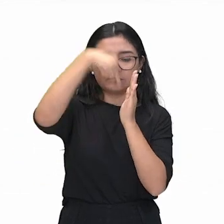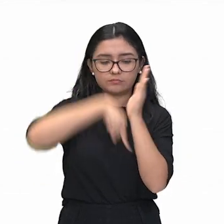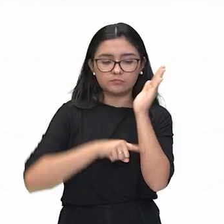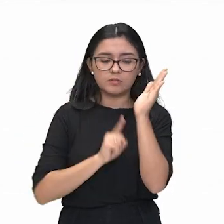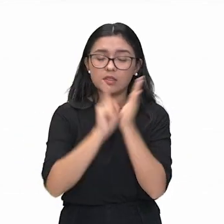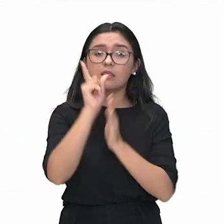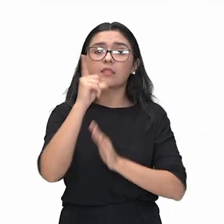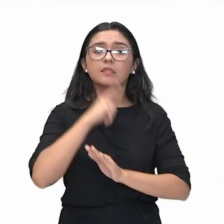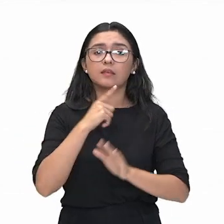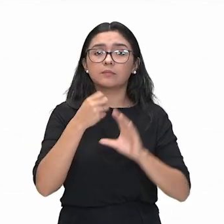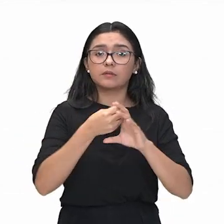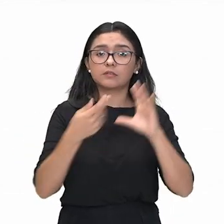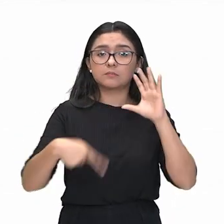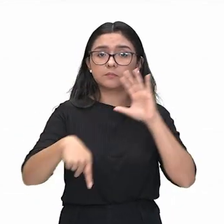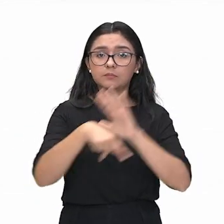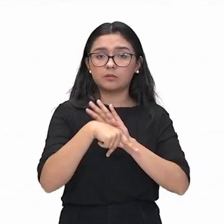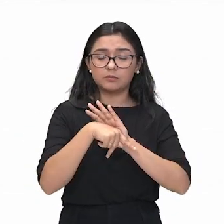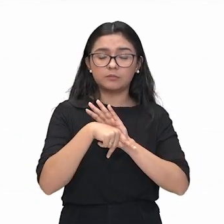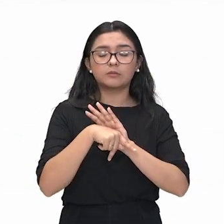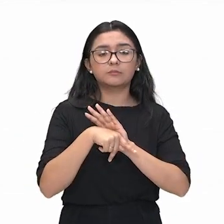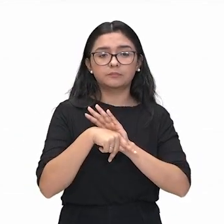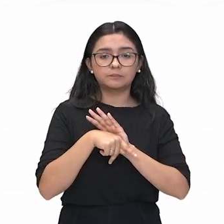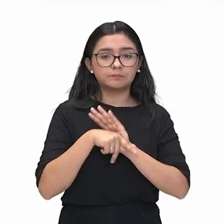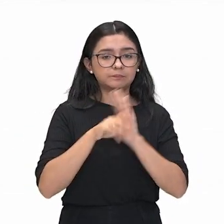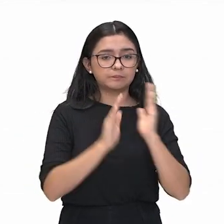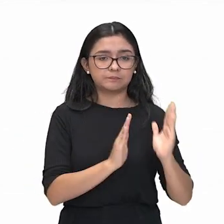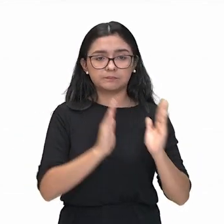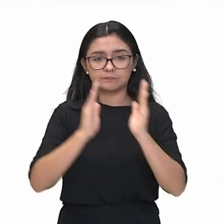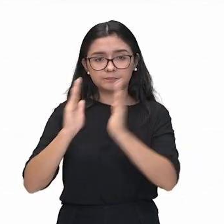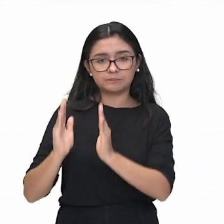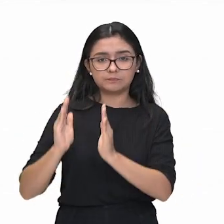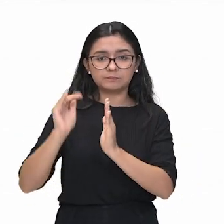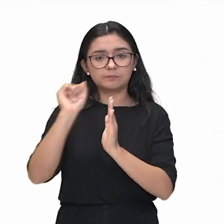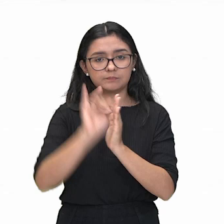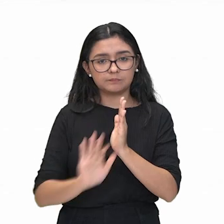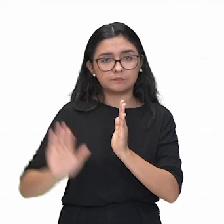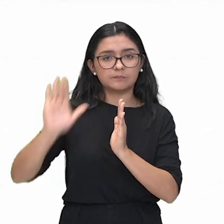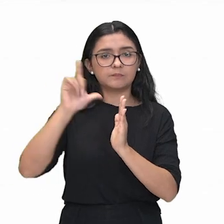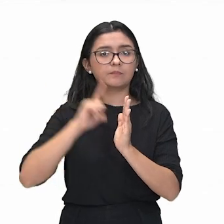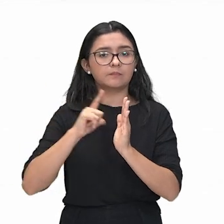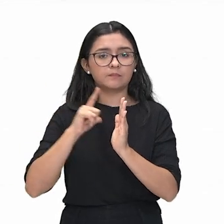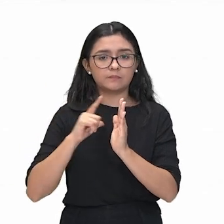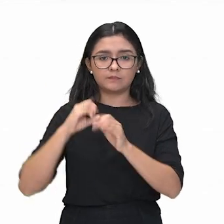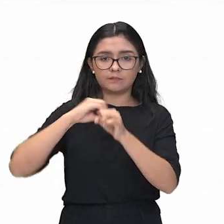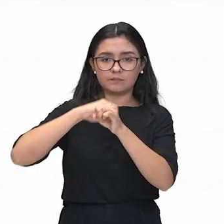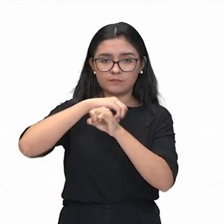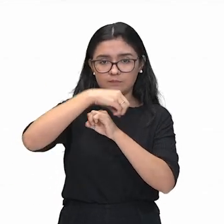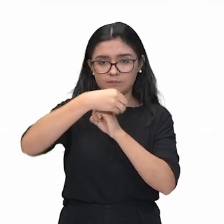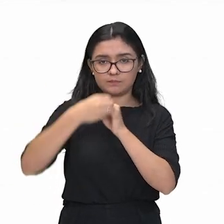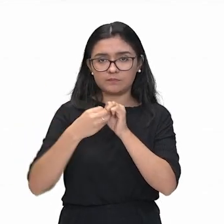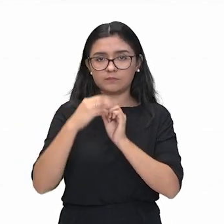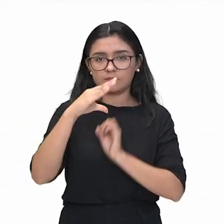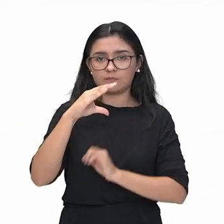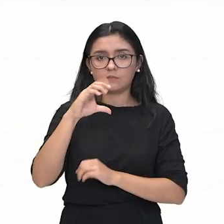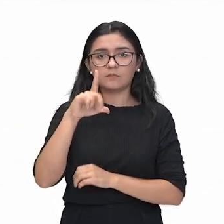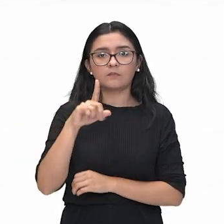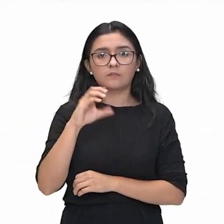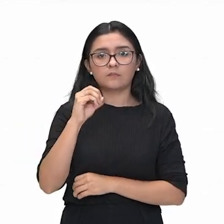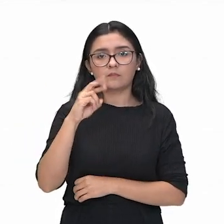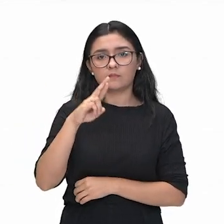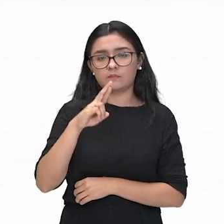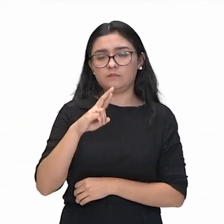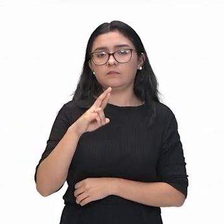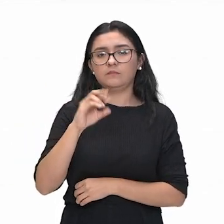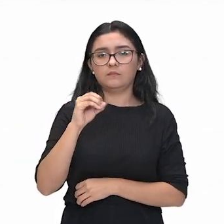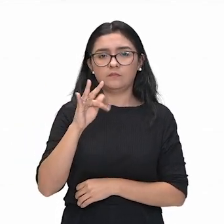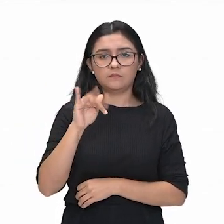tem uma característica. Aí do lado desse texto, nós temos a imagem da molécula da clorofila, tá? E